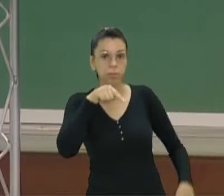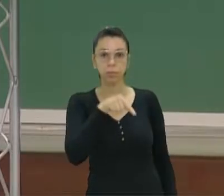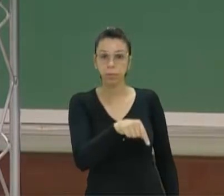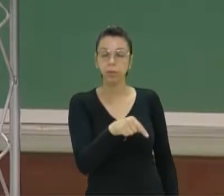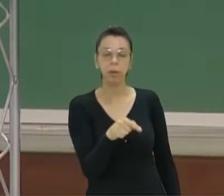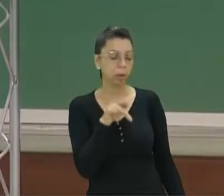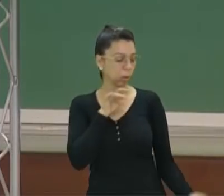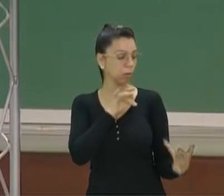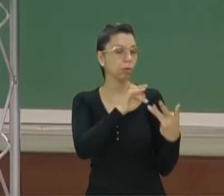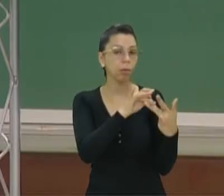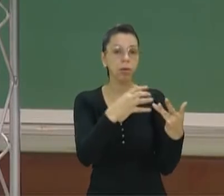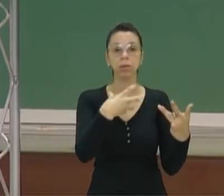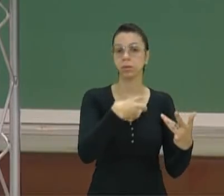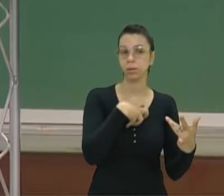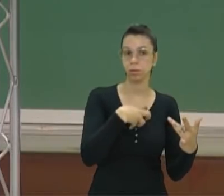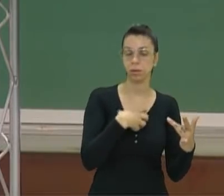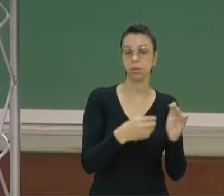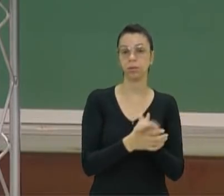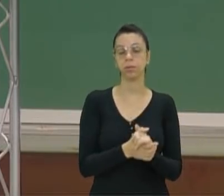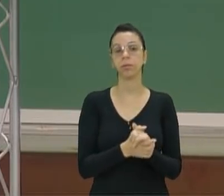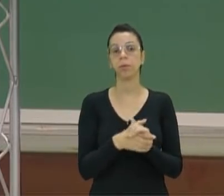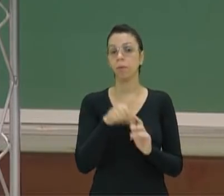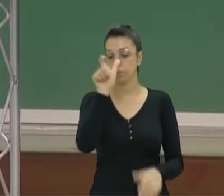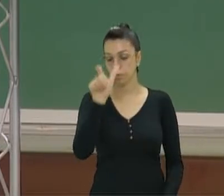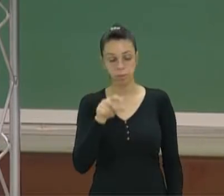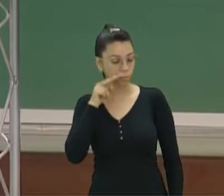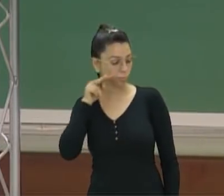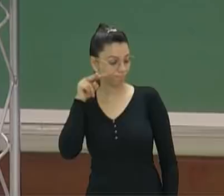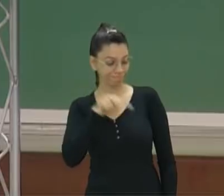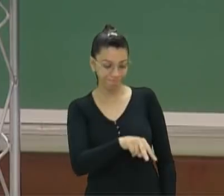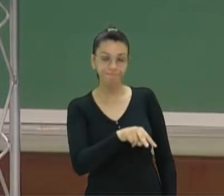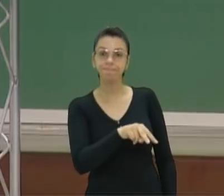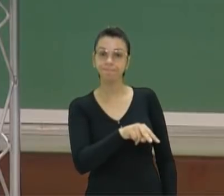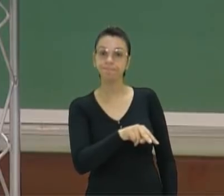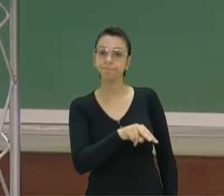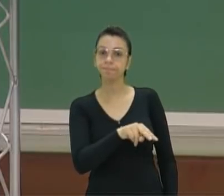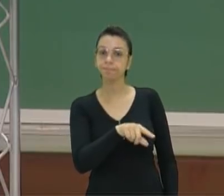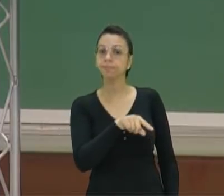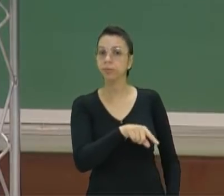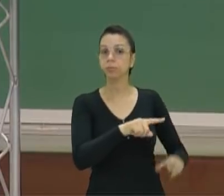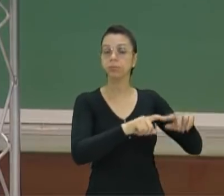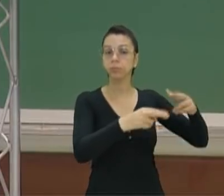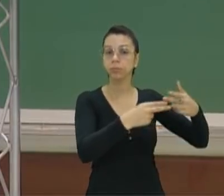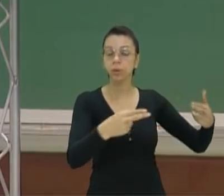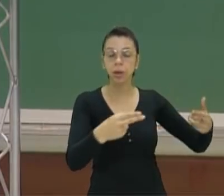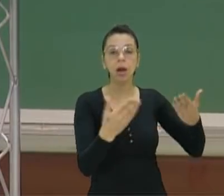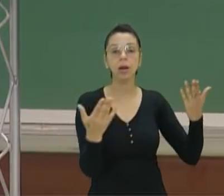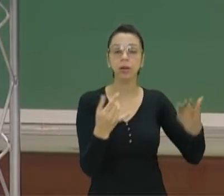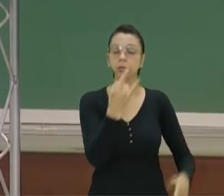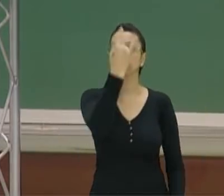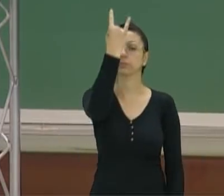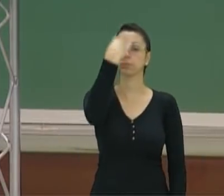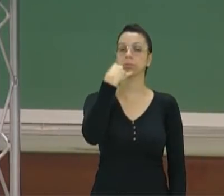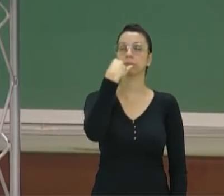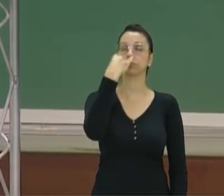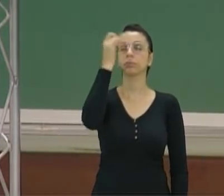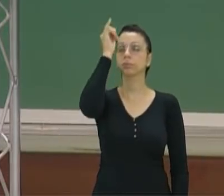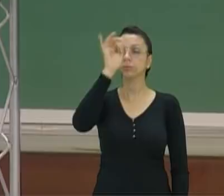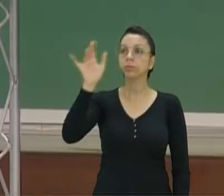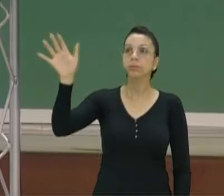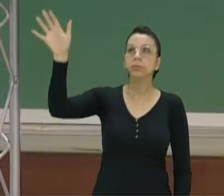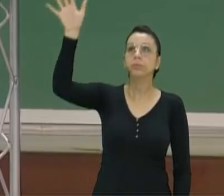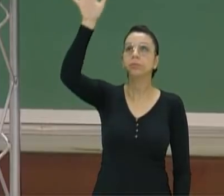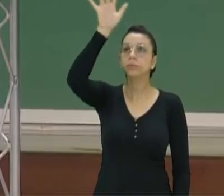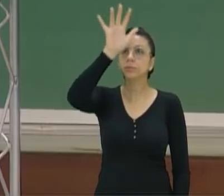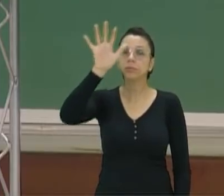Quando você olha para ele, ele está ali com a sua materialidade. Agora, se você fechar seus olhos agora e pensar nessa mesma coisa